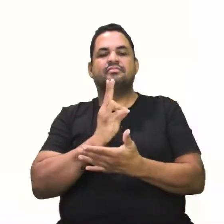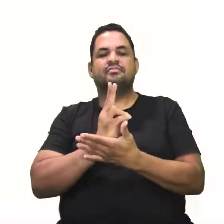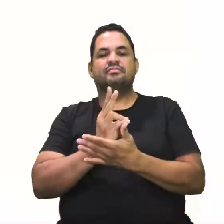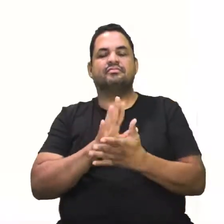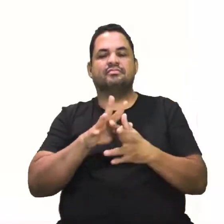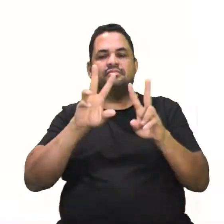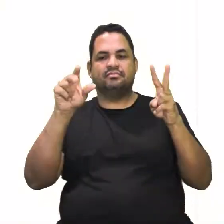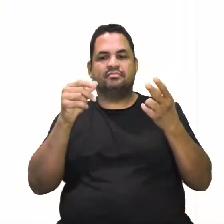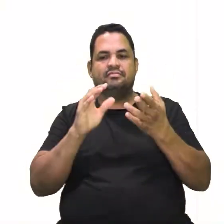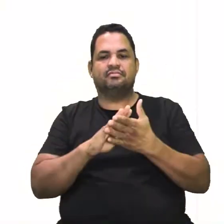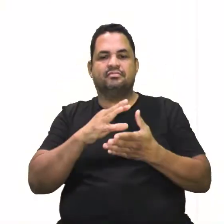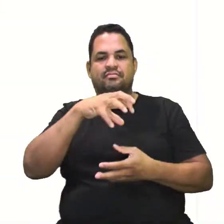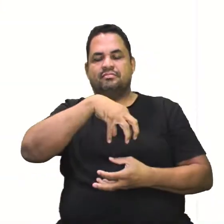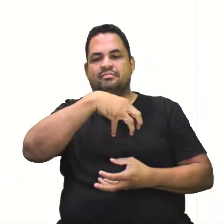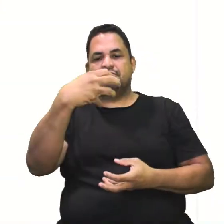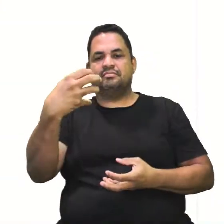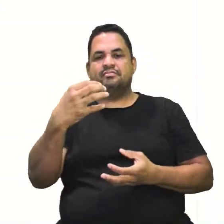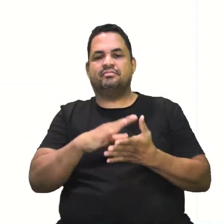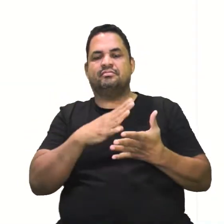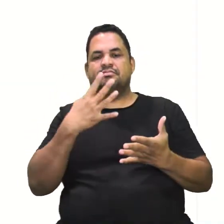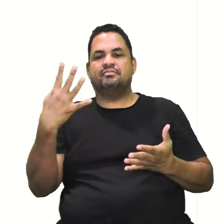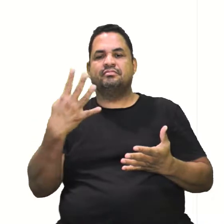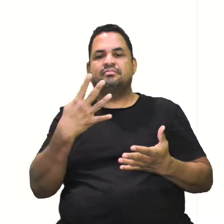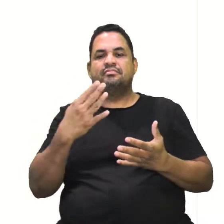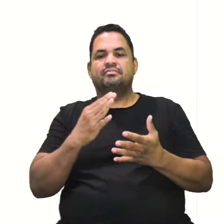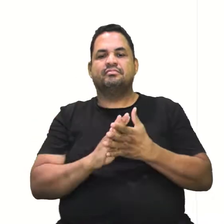de hoje, a gente tira da cartola a parte